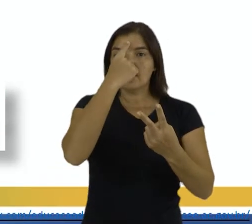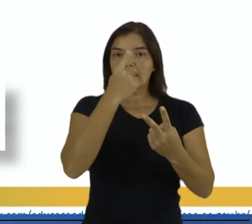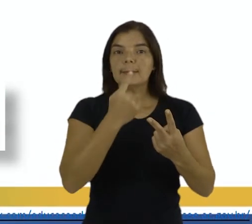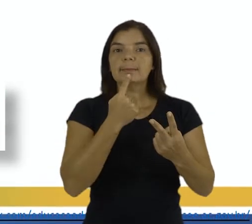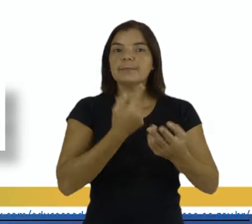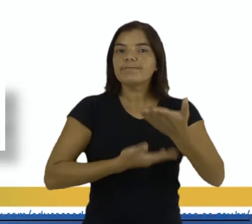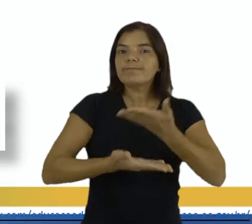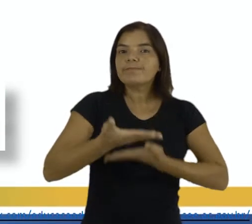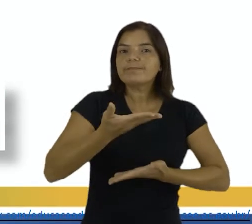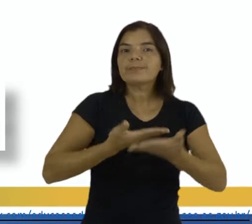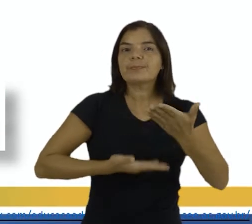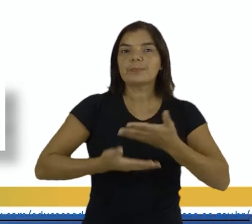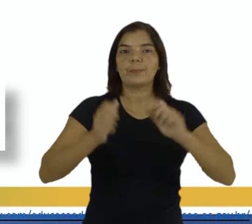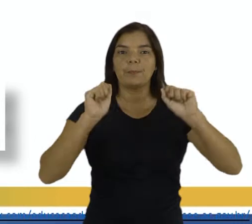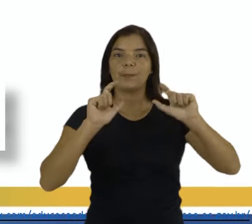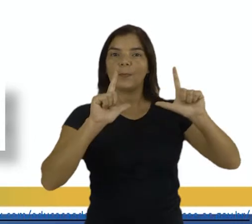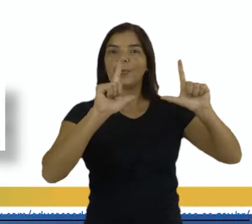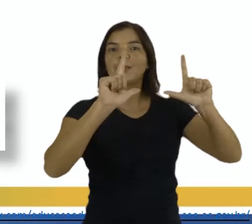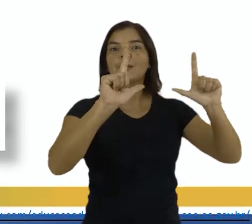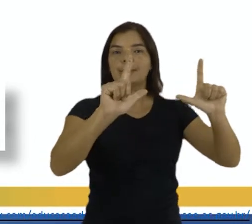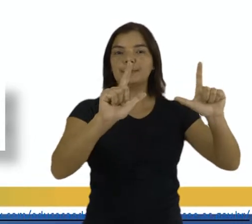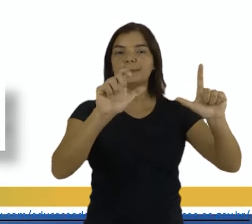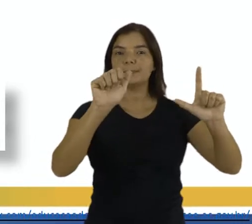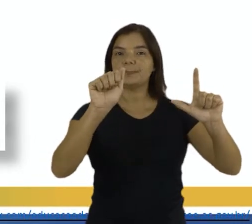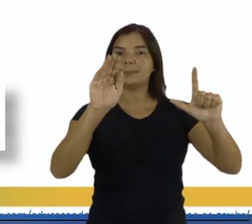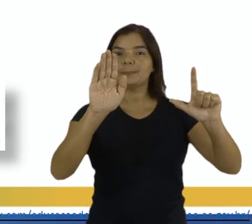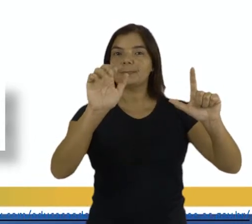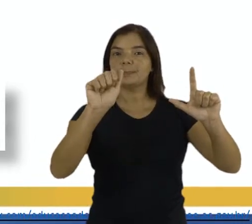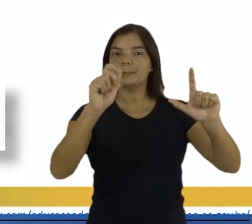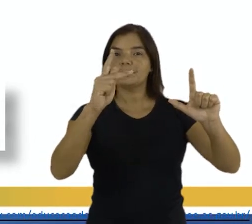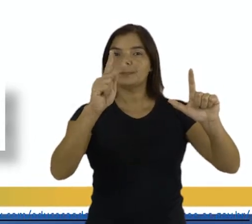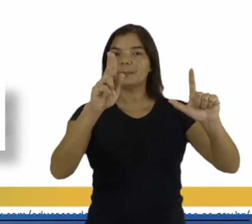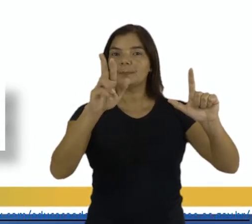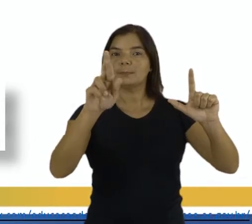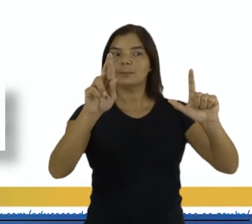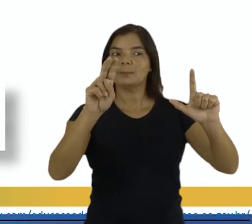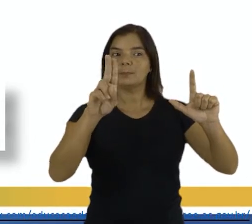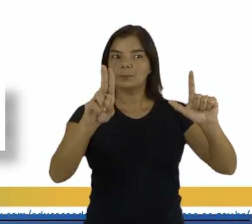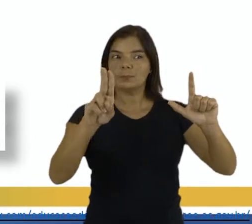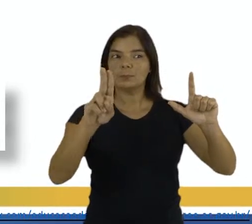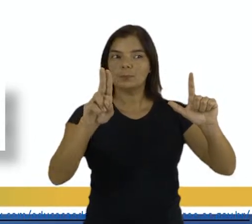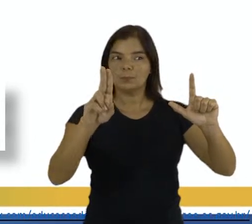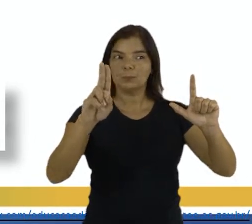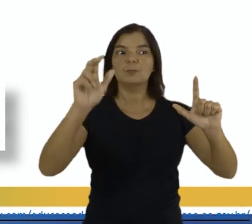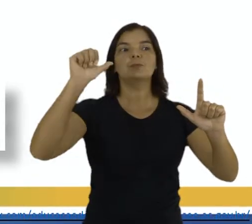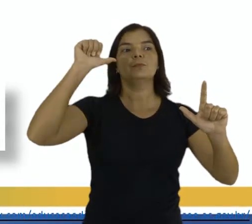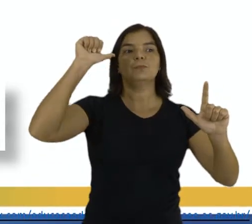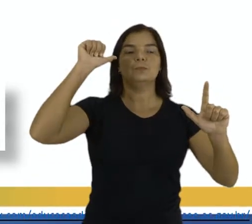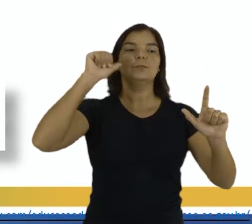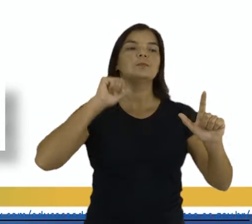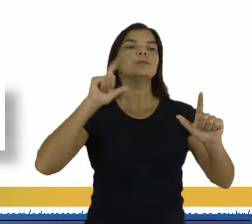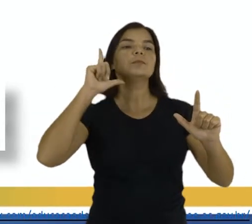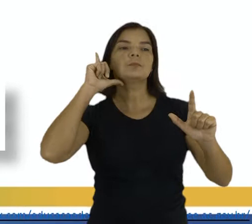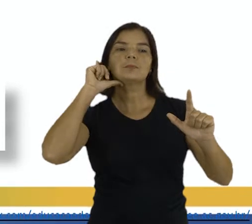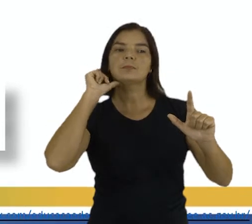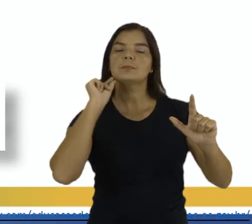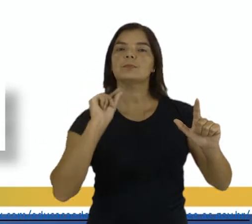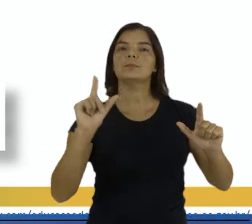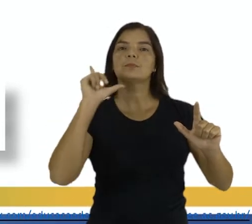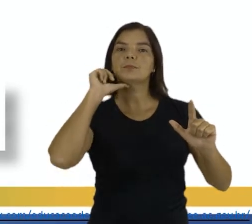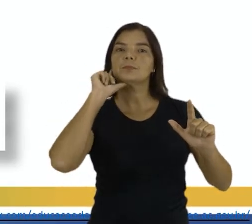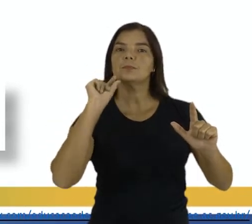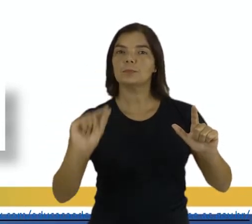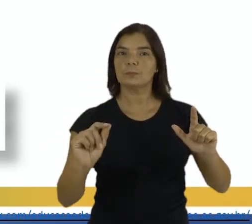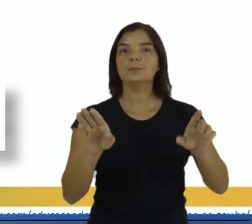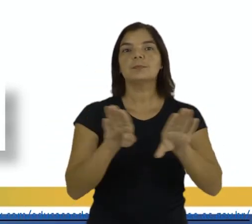estão relacionadas ao quadro Abaporu, de Tarsila do Amaral. Porém, a primeira imagem, né, que aqui do quadro